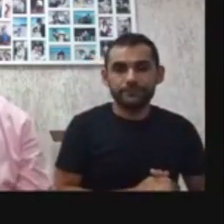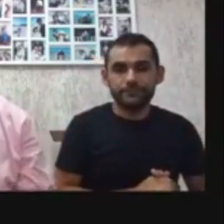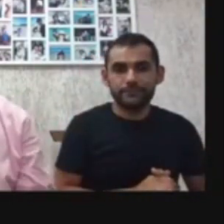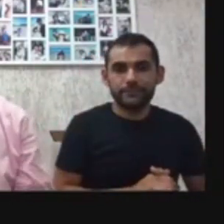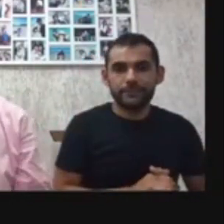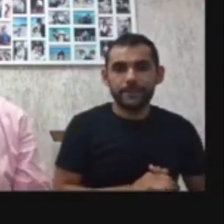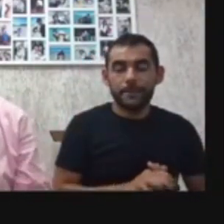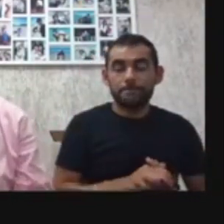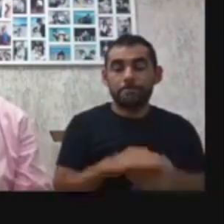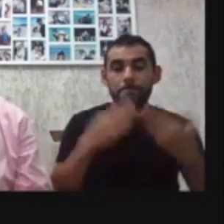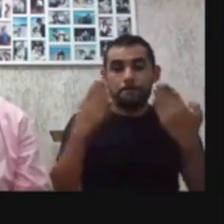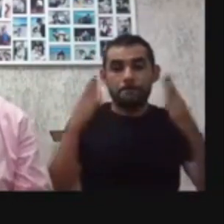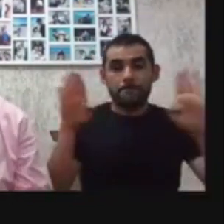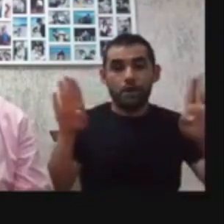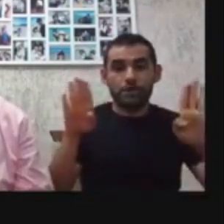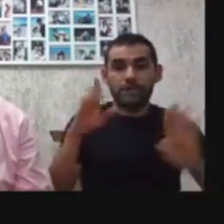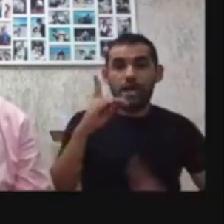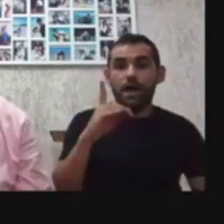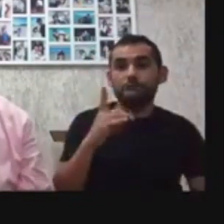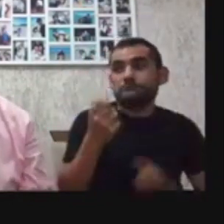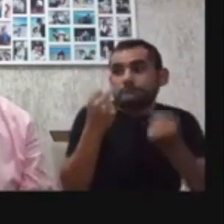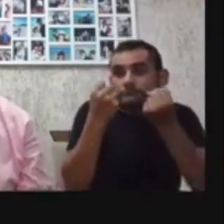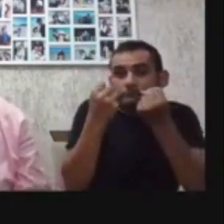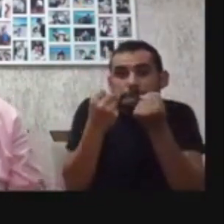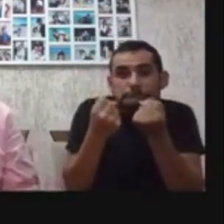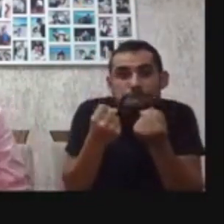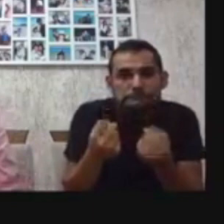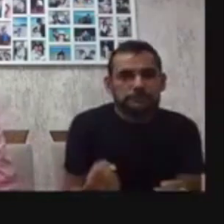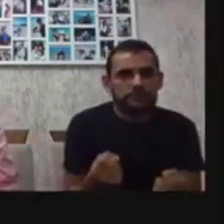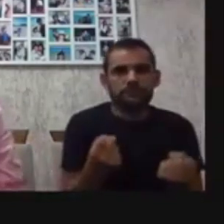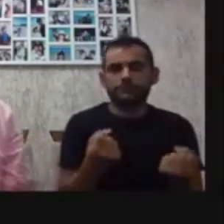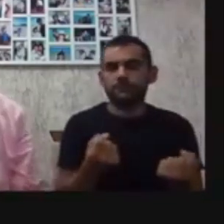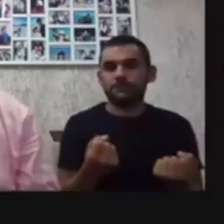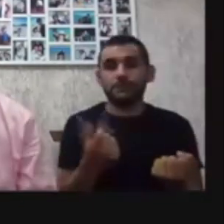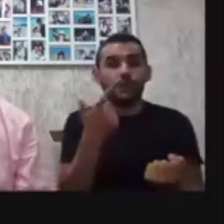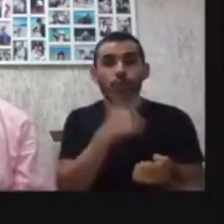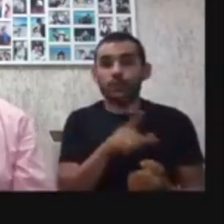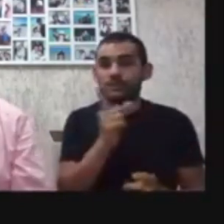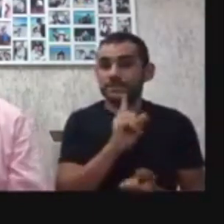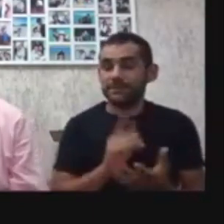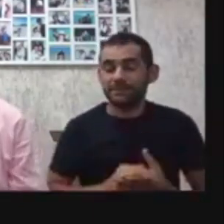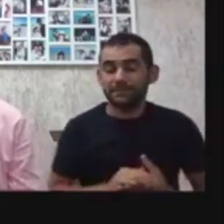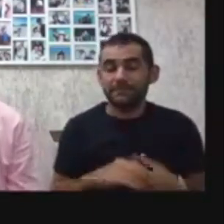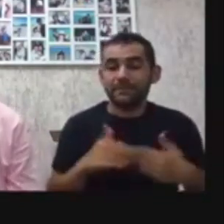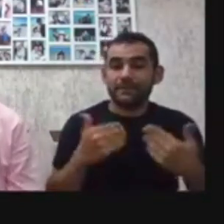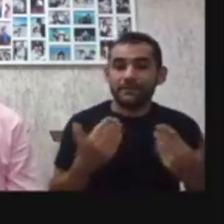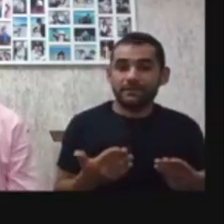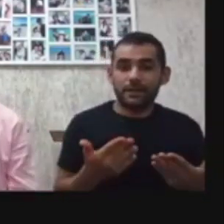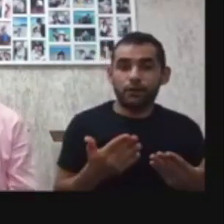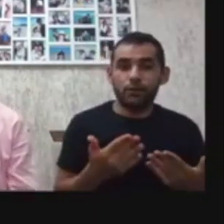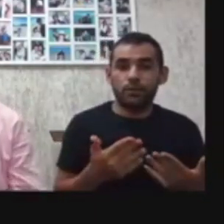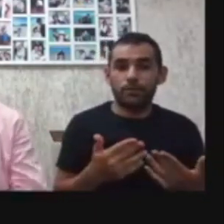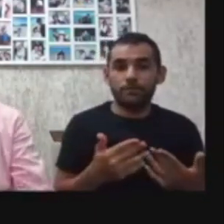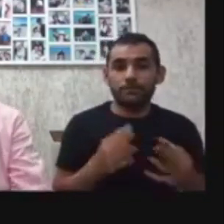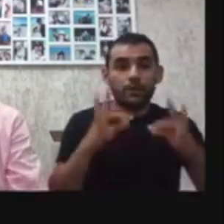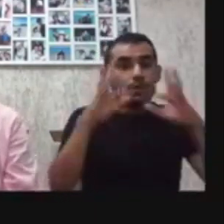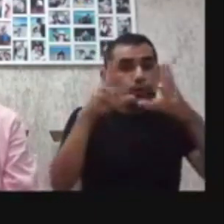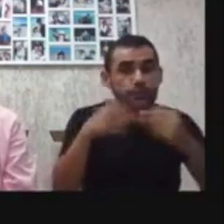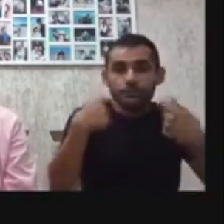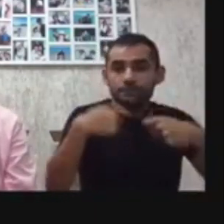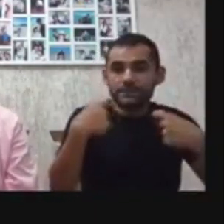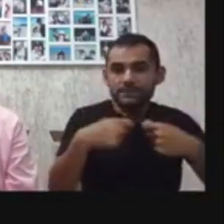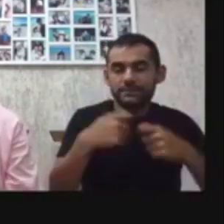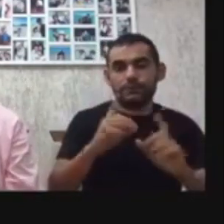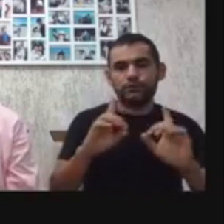de meio uma tonelada que pesa aquela porta lá, 500 quilos, não sei nem o quanto pesa aquilo. Então, Adriano, tudo tem que